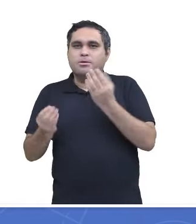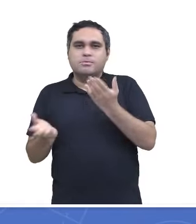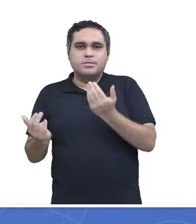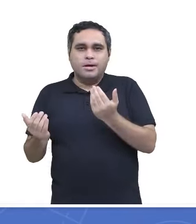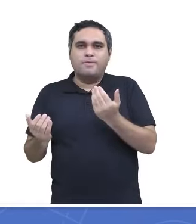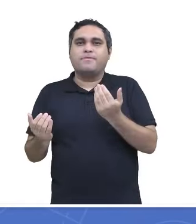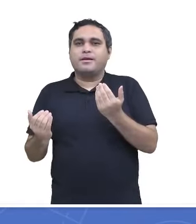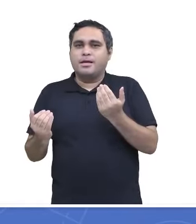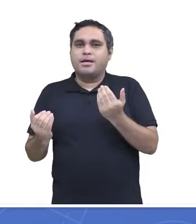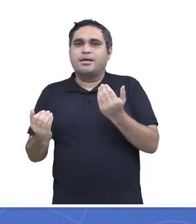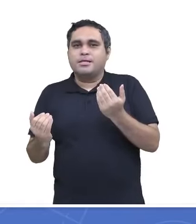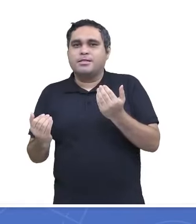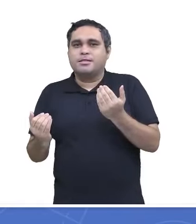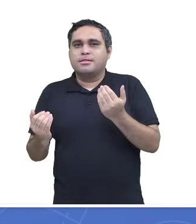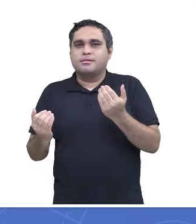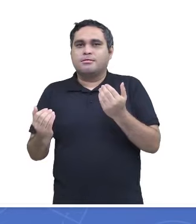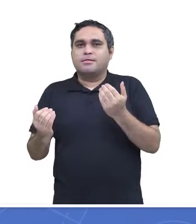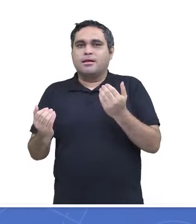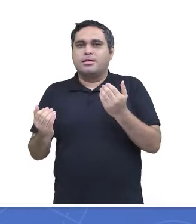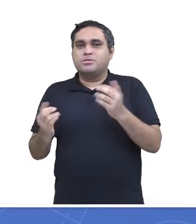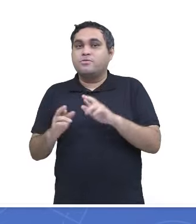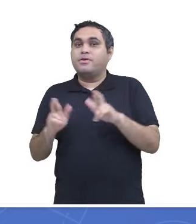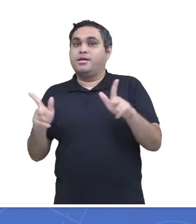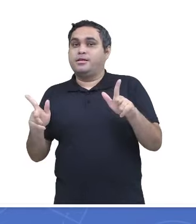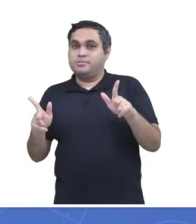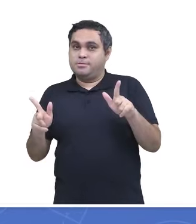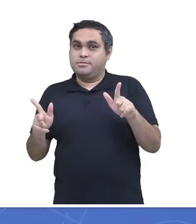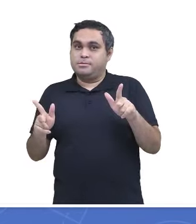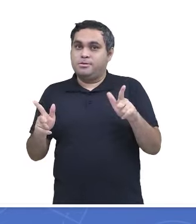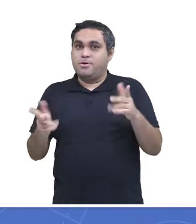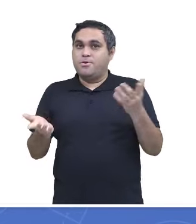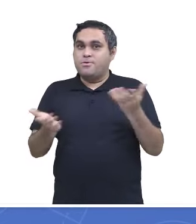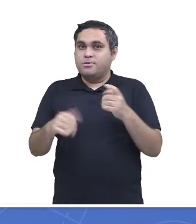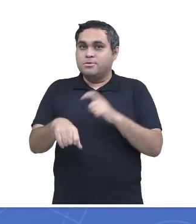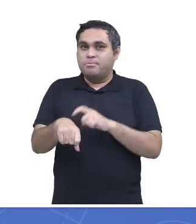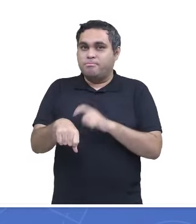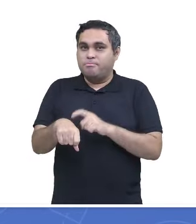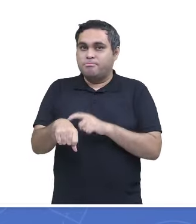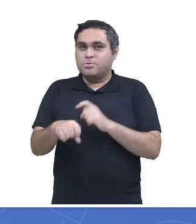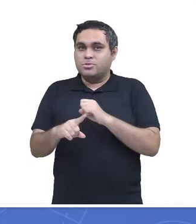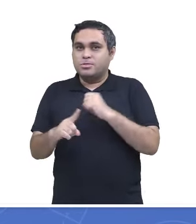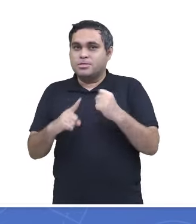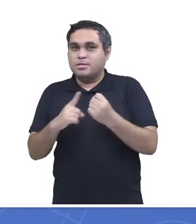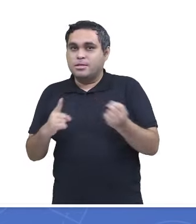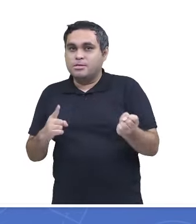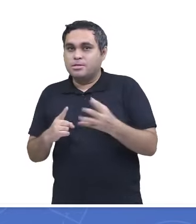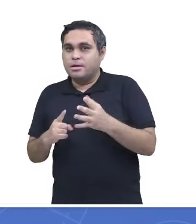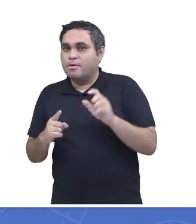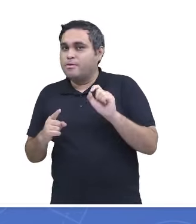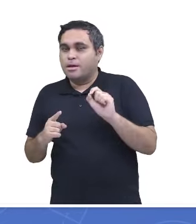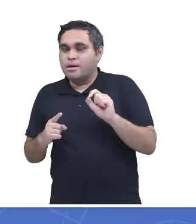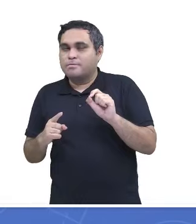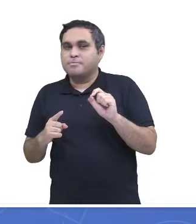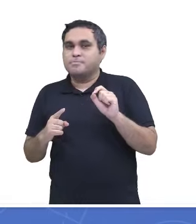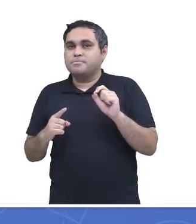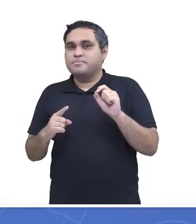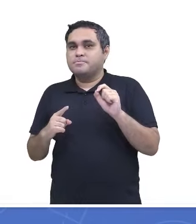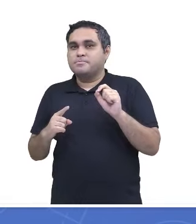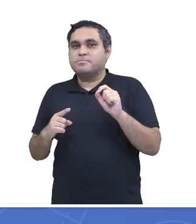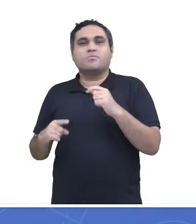a gente sabe que não acontece assim. Na sociedade atual, o jovem ele está presente aí